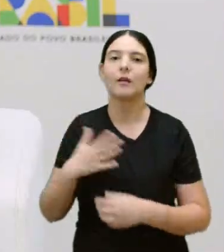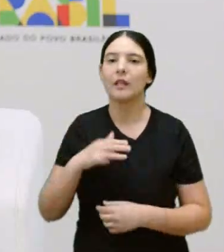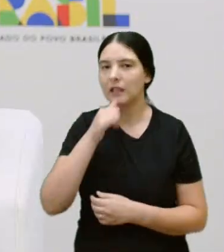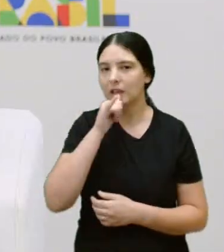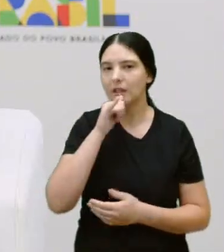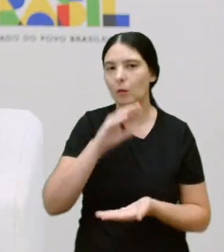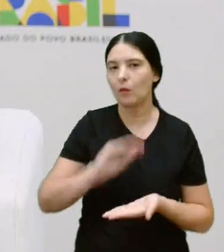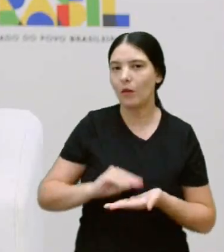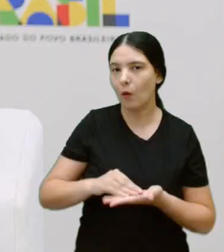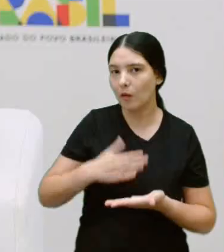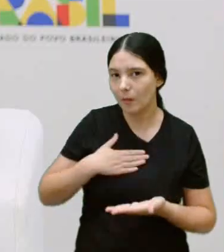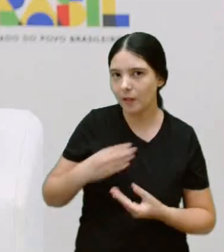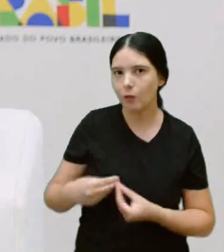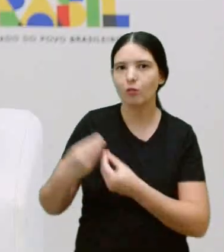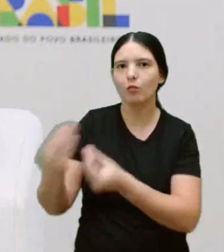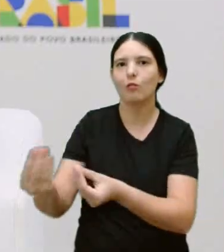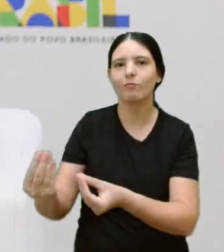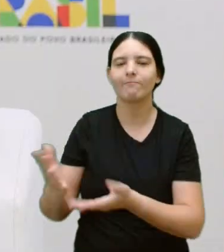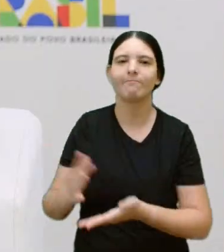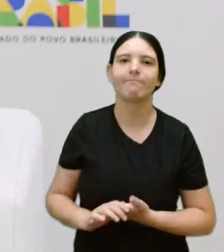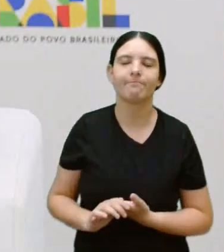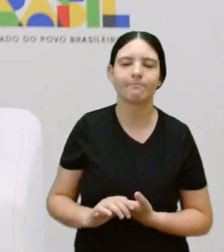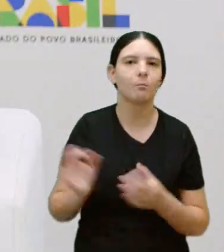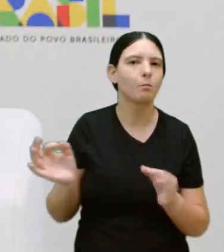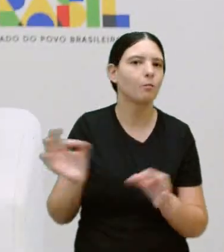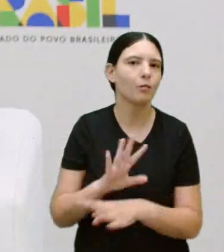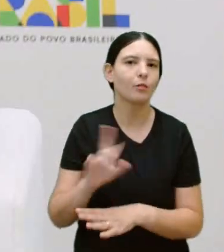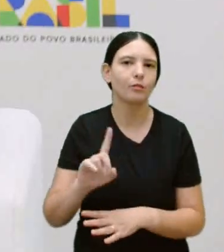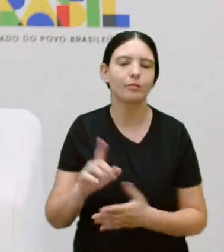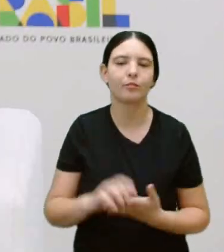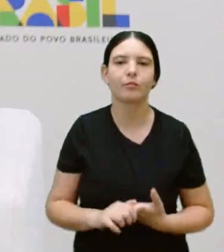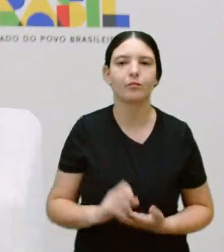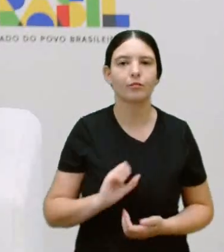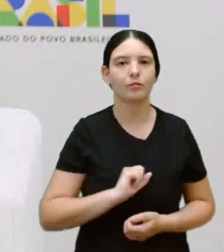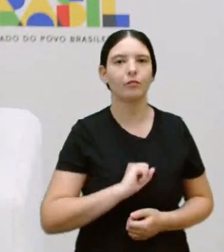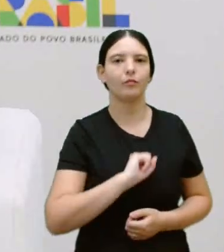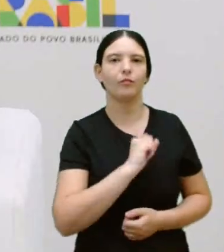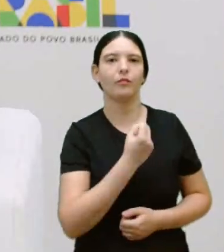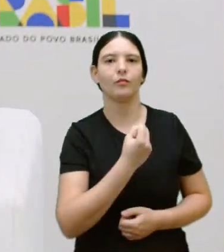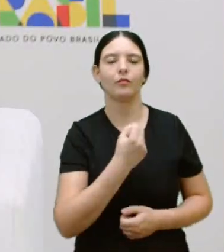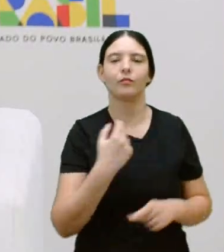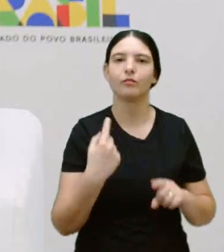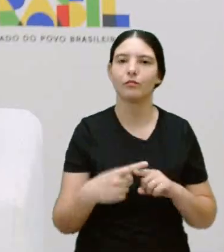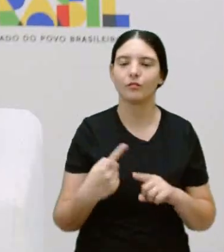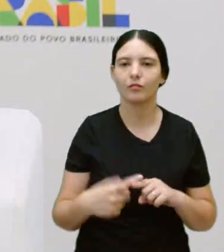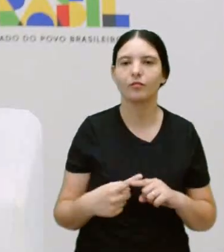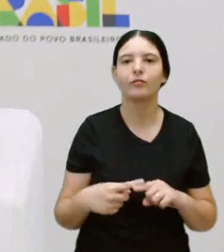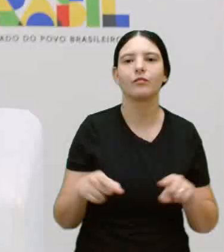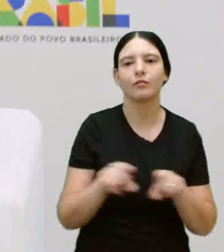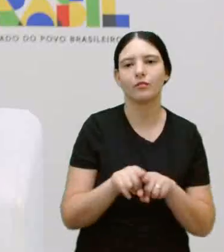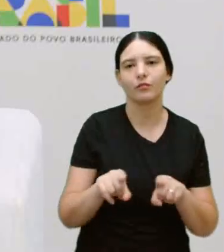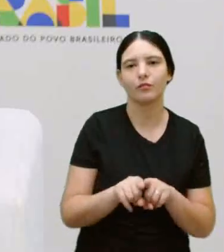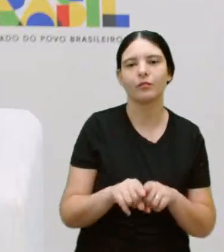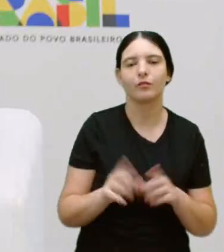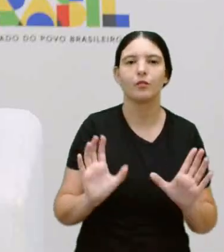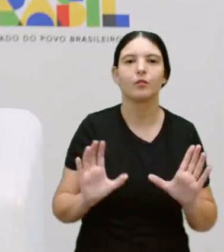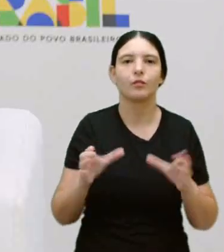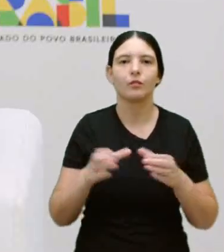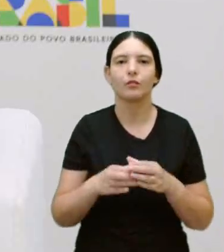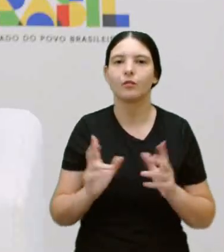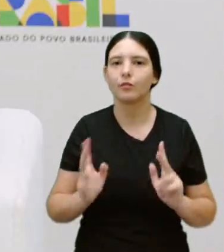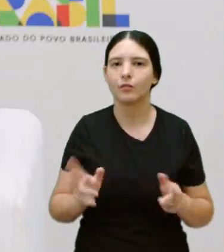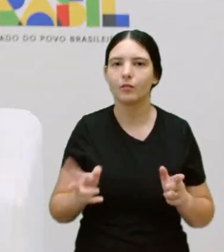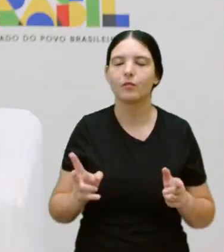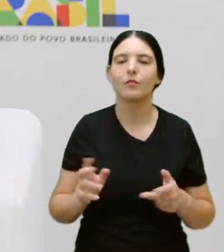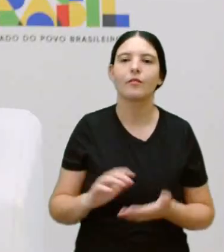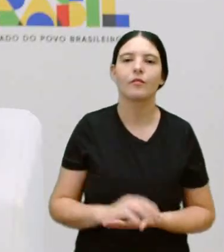dou algo pronto. E o ódio e o amor, que estão no mesmo grupo, né? Mesma natureza,